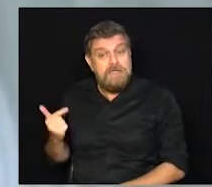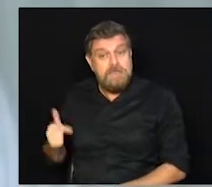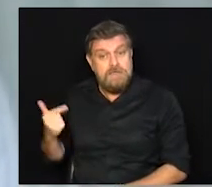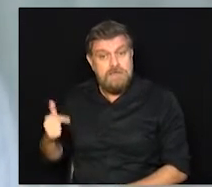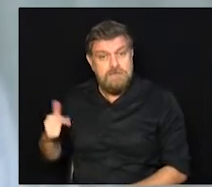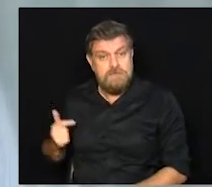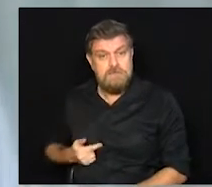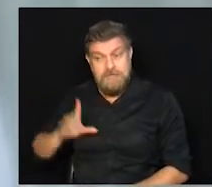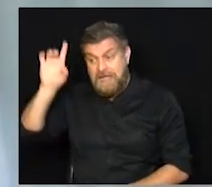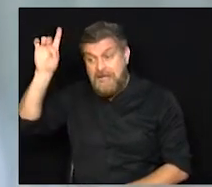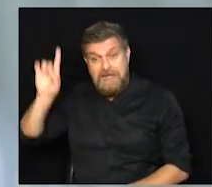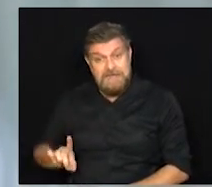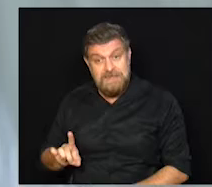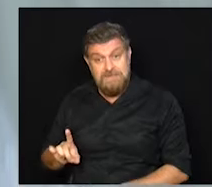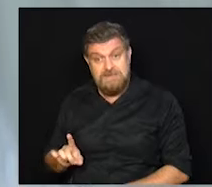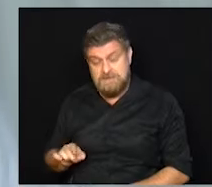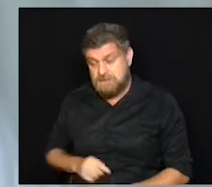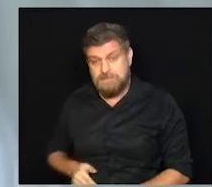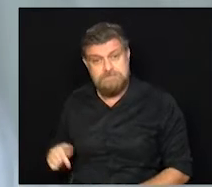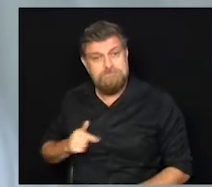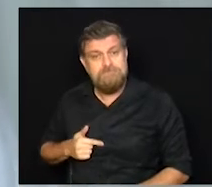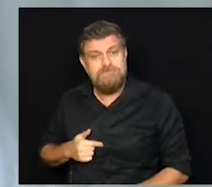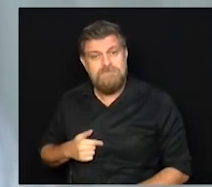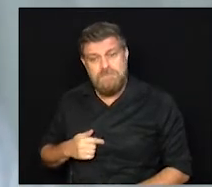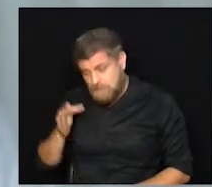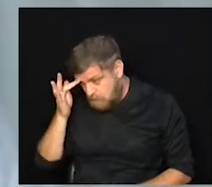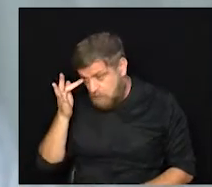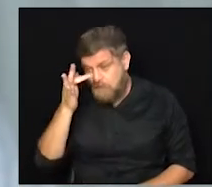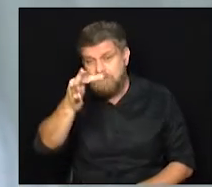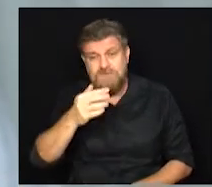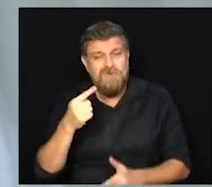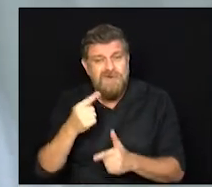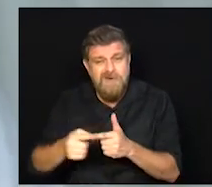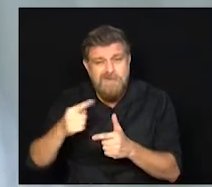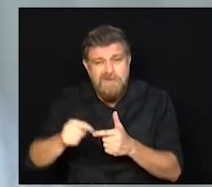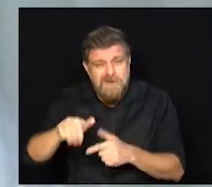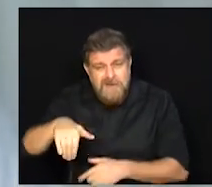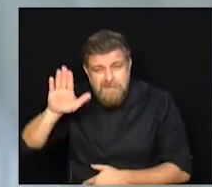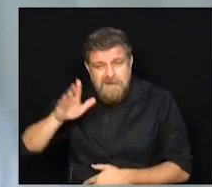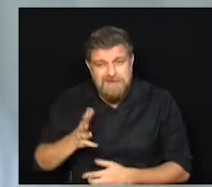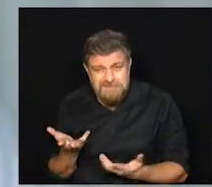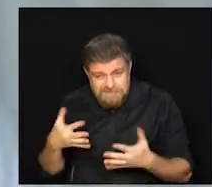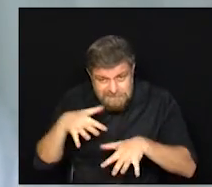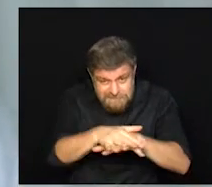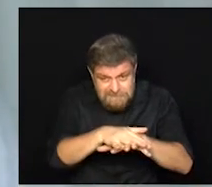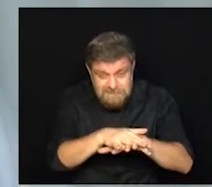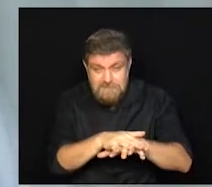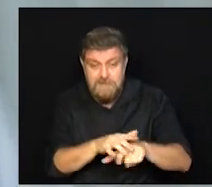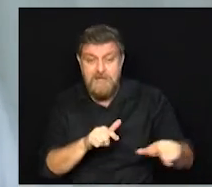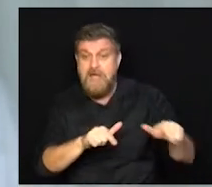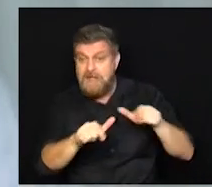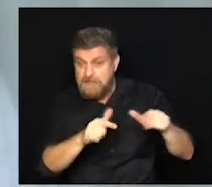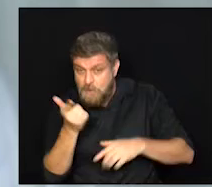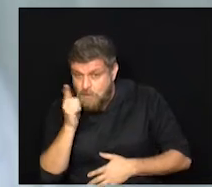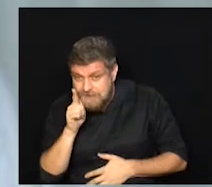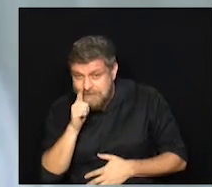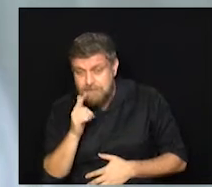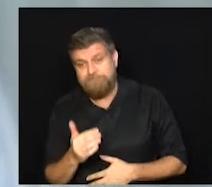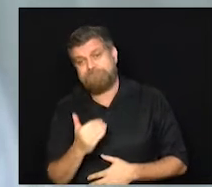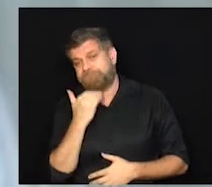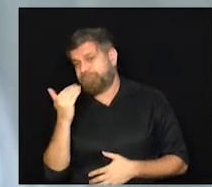criança deficiente que não está tendo educação hoje, ela vai ter um problema maior na frente, porque ela não vai ser inclusa no mercado de trabalho, ela não vai